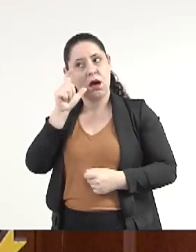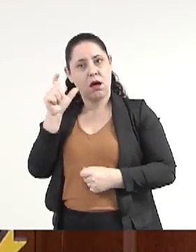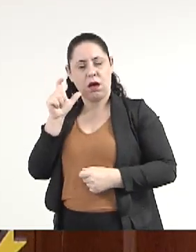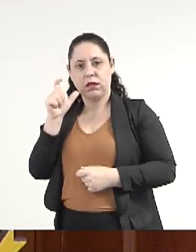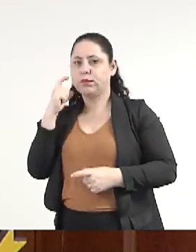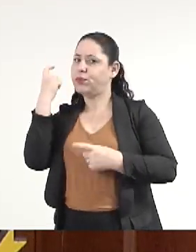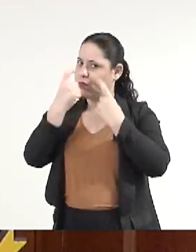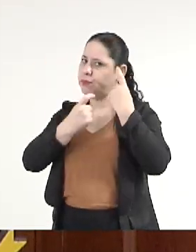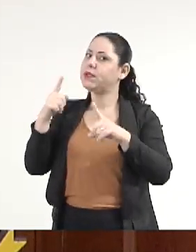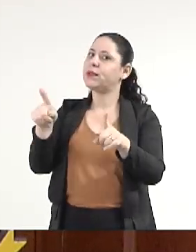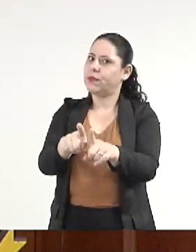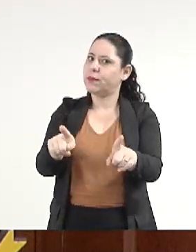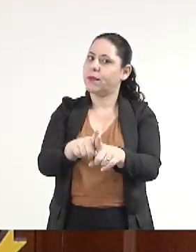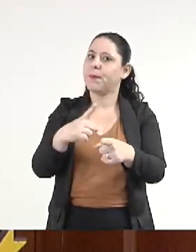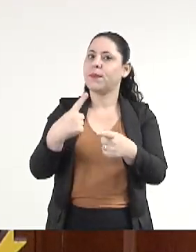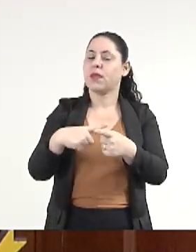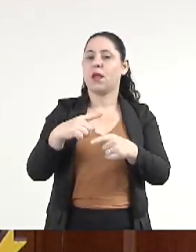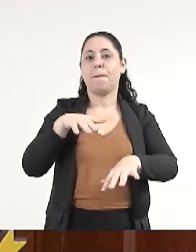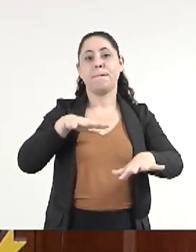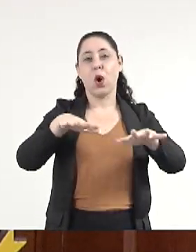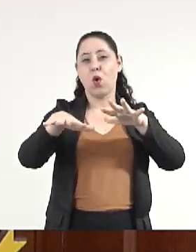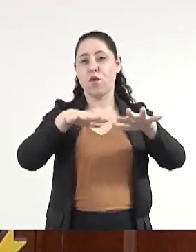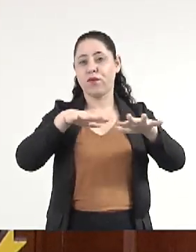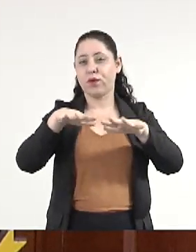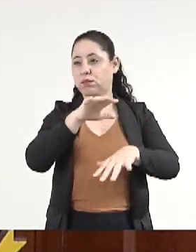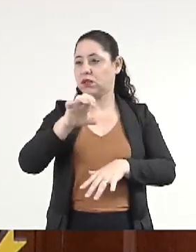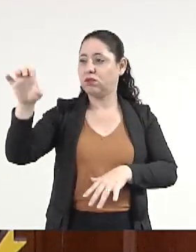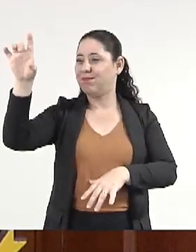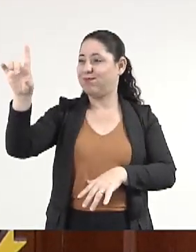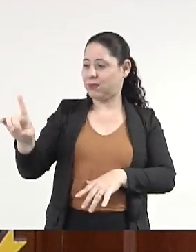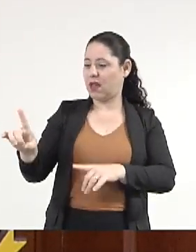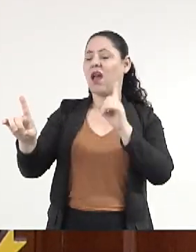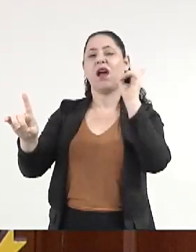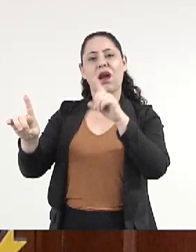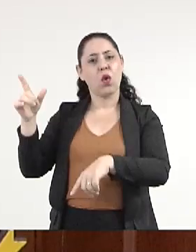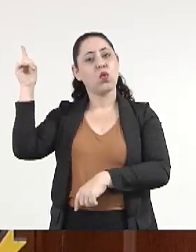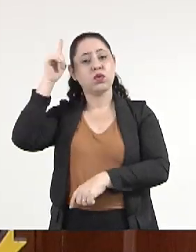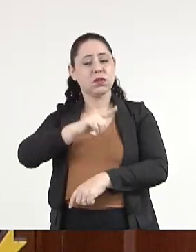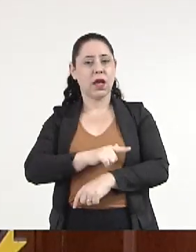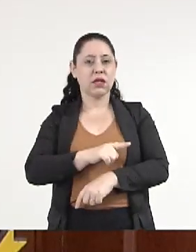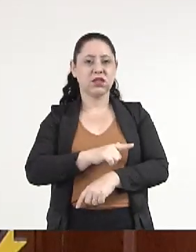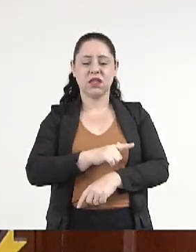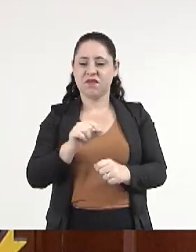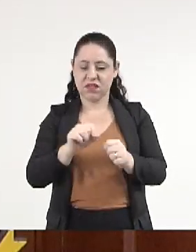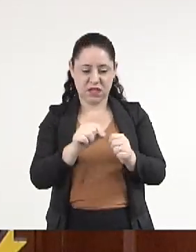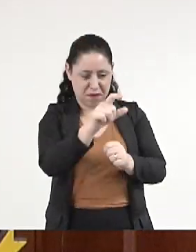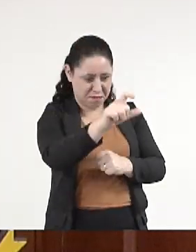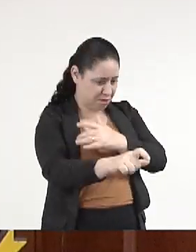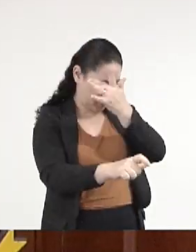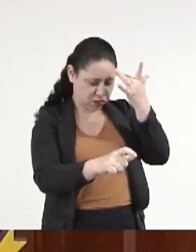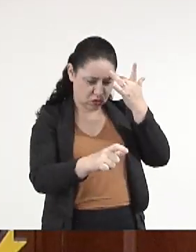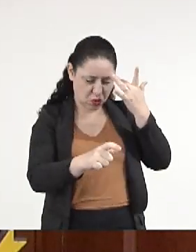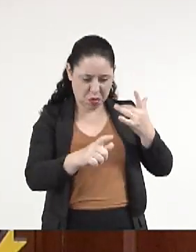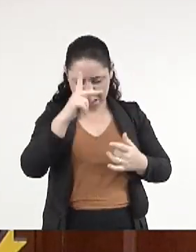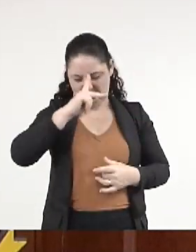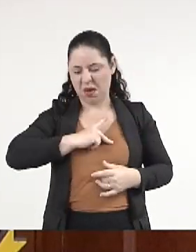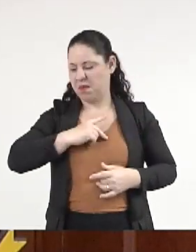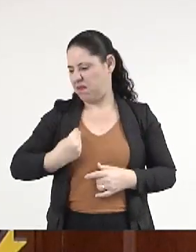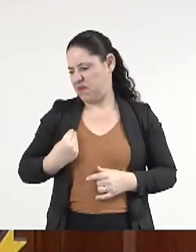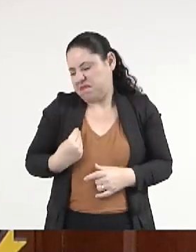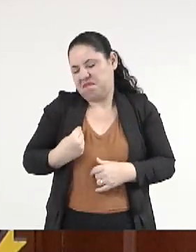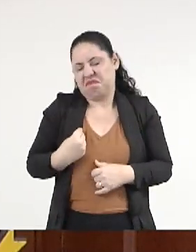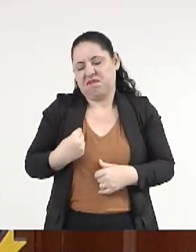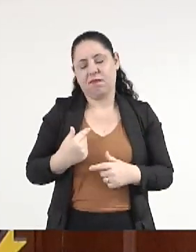de preocupação, porque esse movimento da extrema-direita que consegue motivar pessoas a tirar as suas